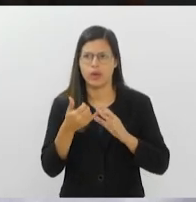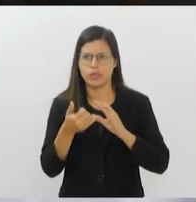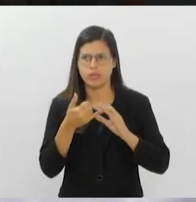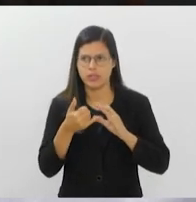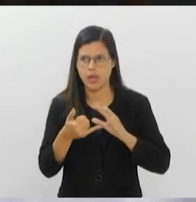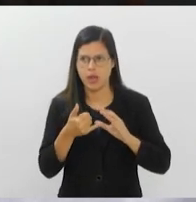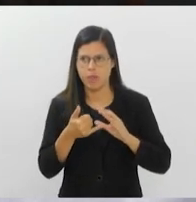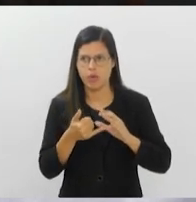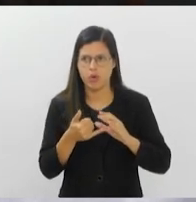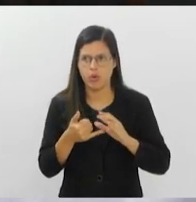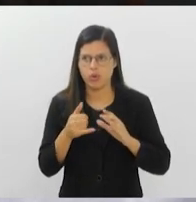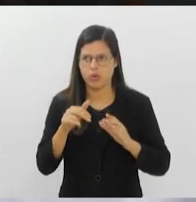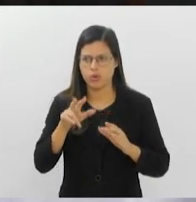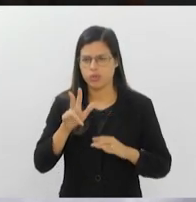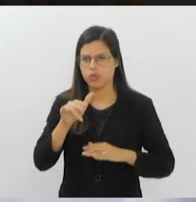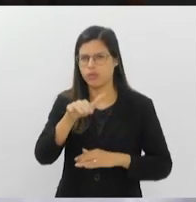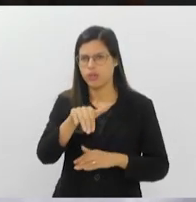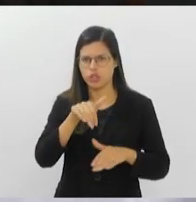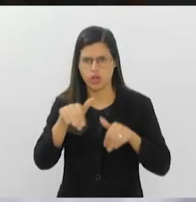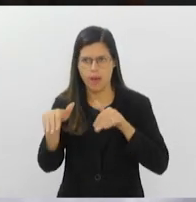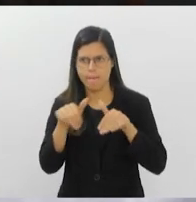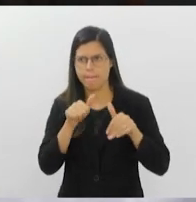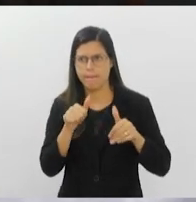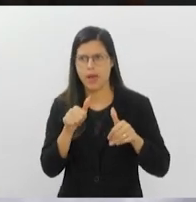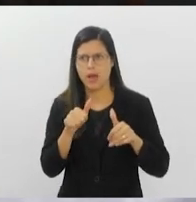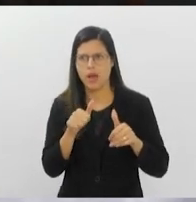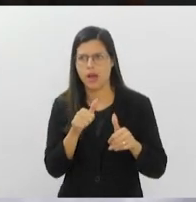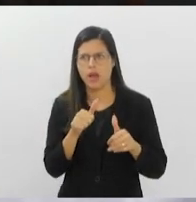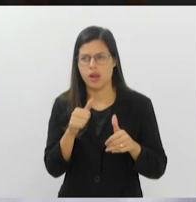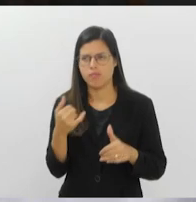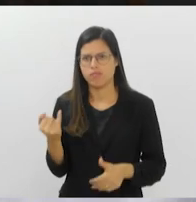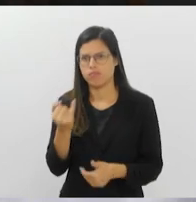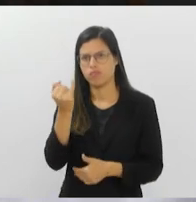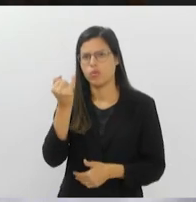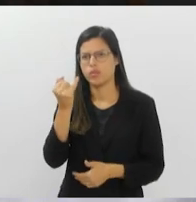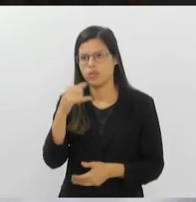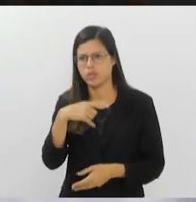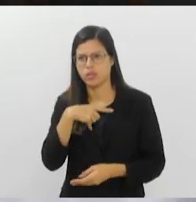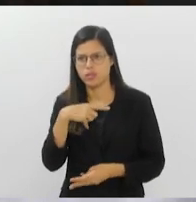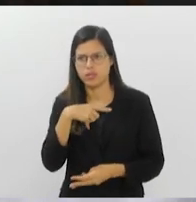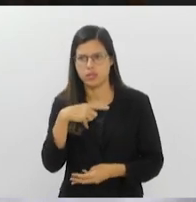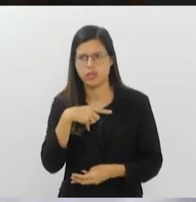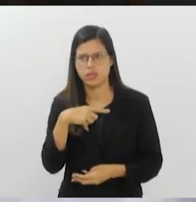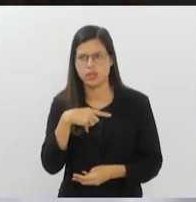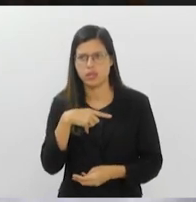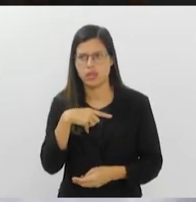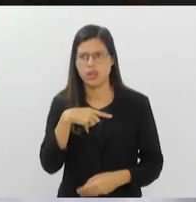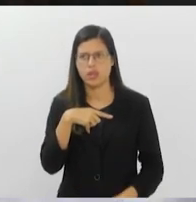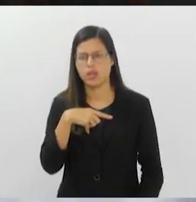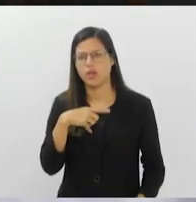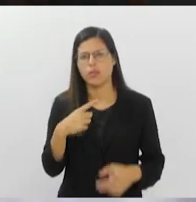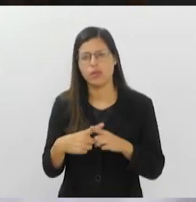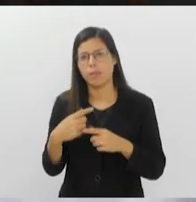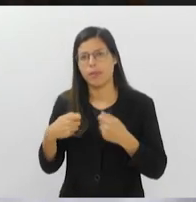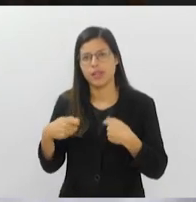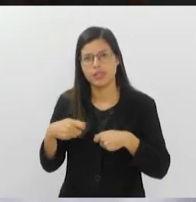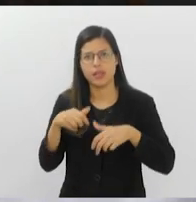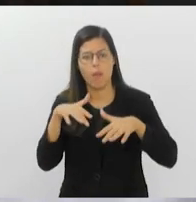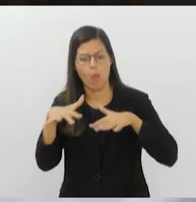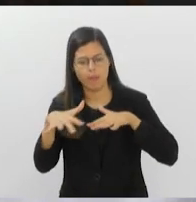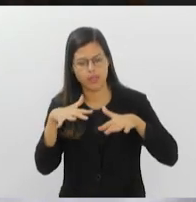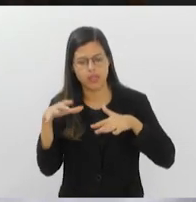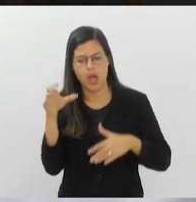mandato, quando a gente vai chamar alguma mobilização. É importante receber, porque às vezes a gente precisa se mobilizar, se movimentar